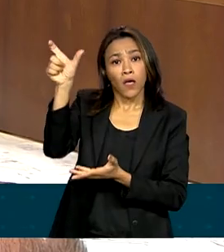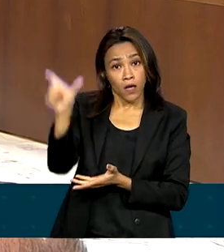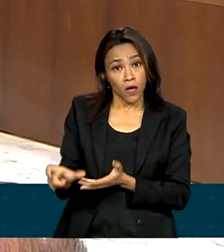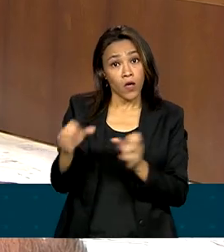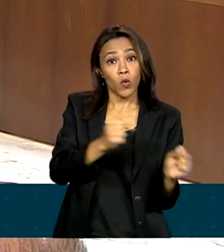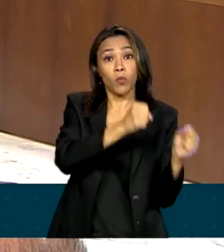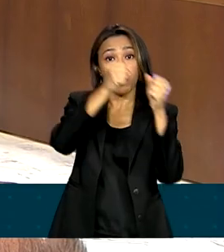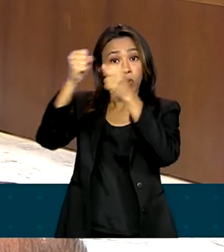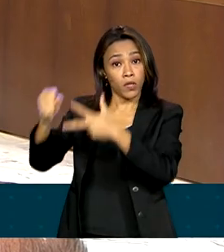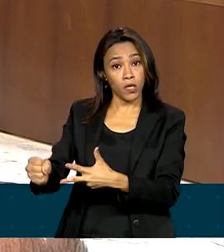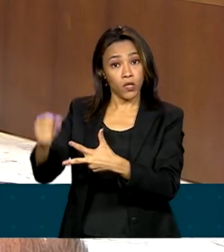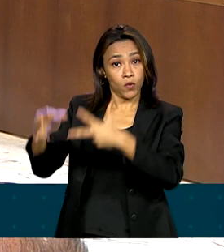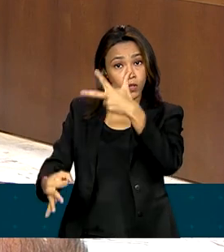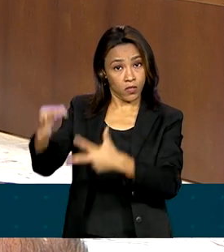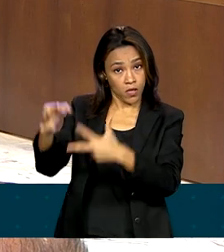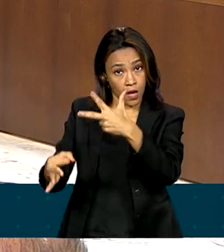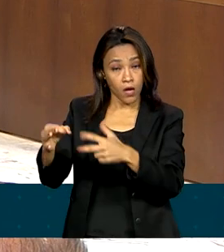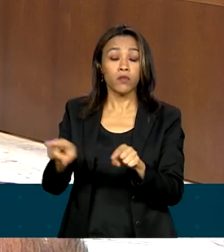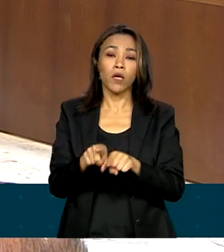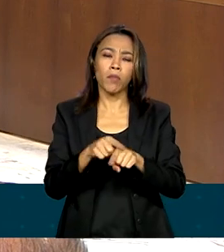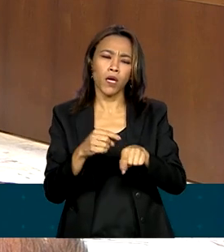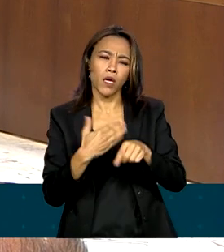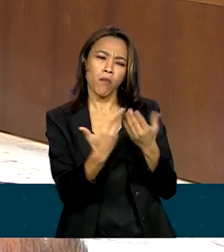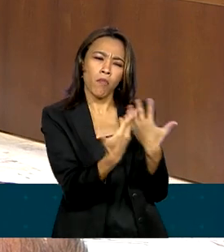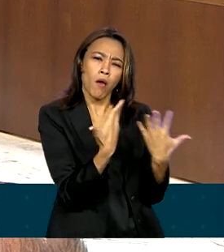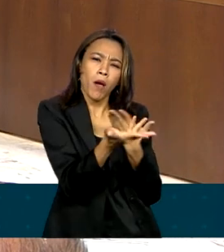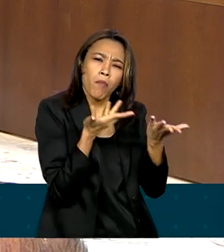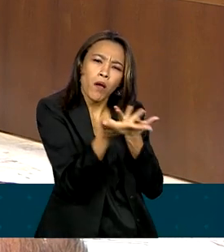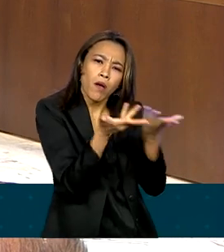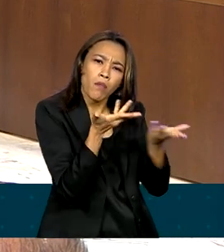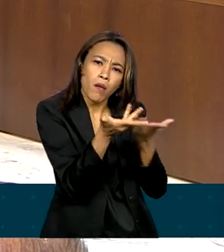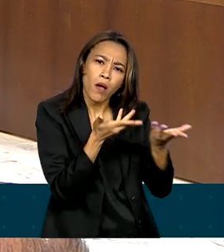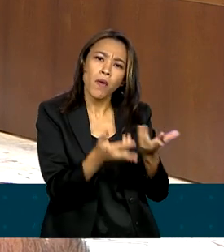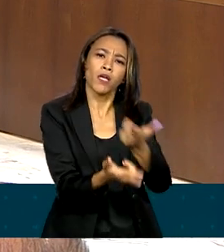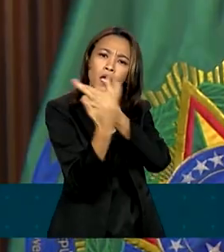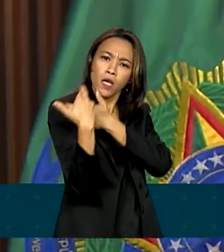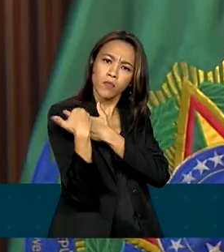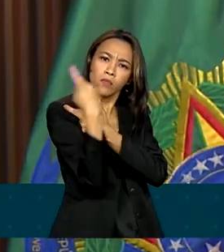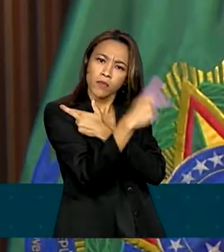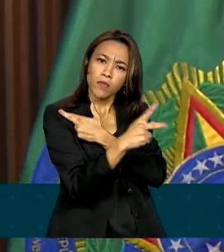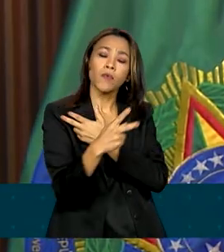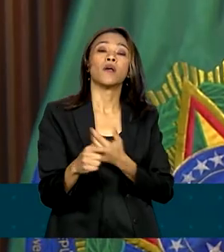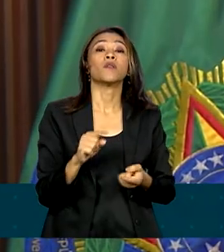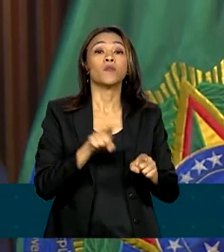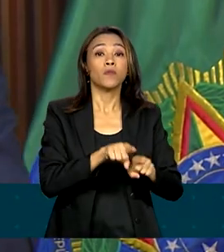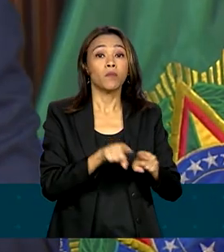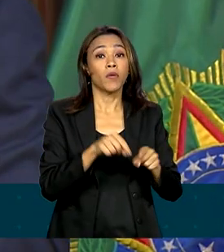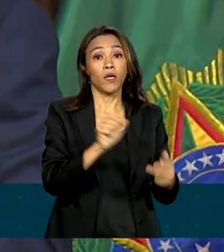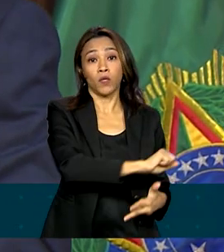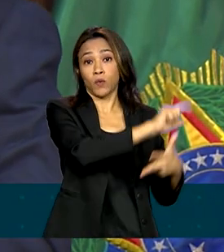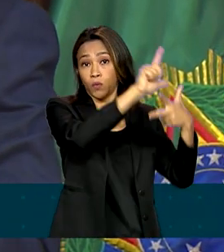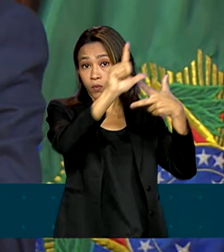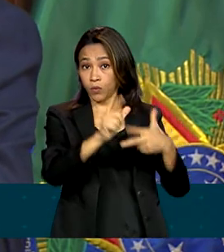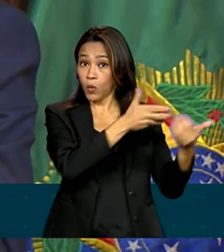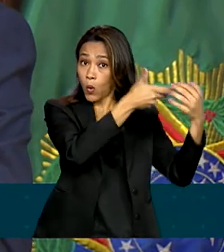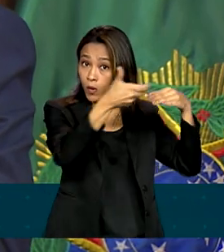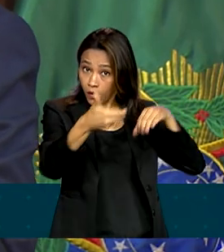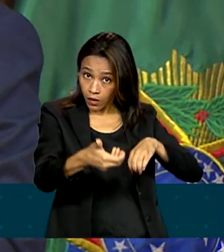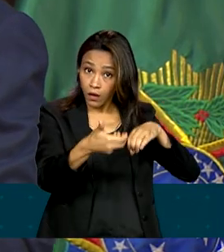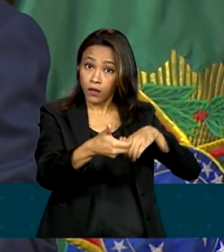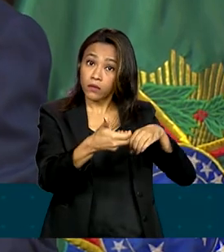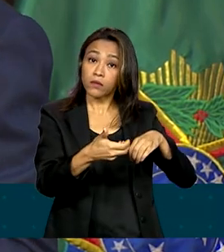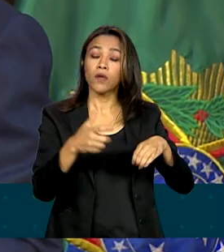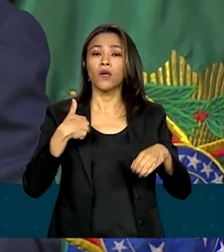Judiciário, que o Congresso Nacional faça o papel do Congresso Nacional. Eu, inclusive, tenho pedido aos meus